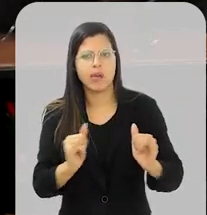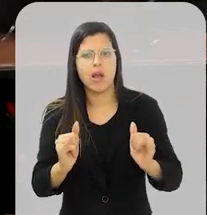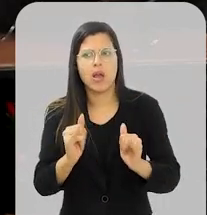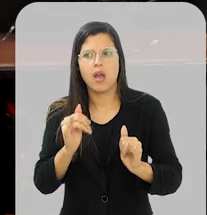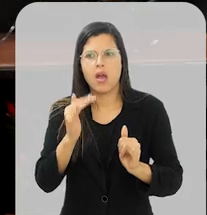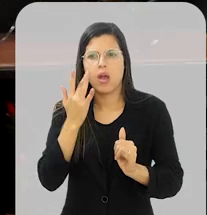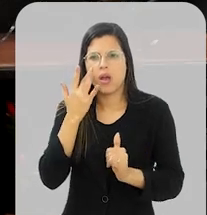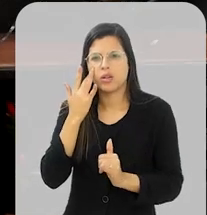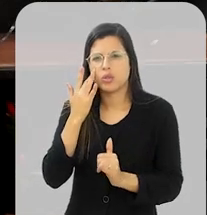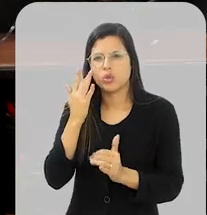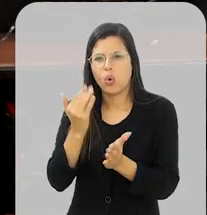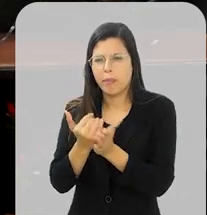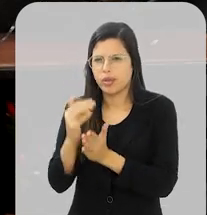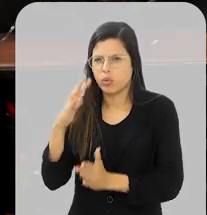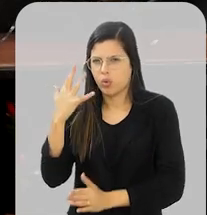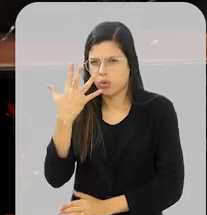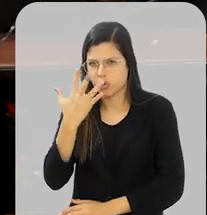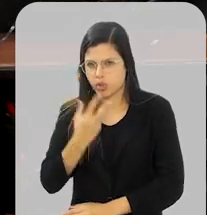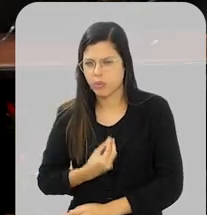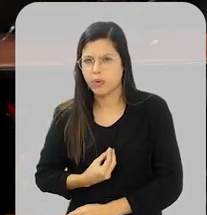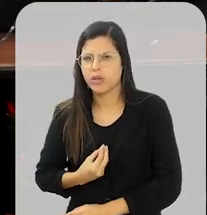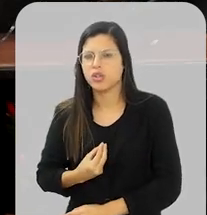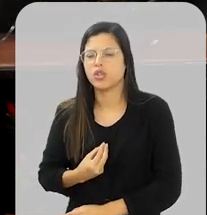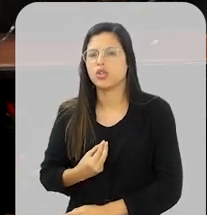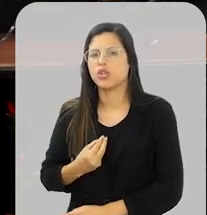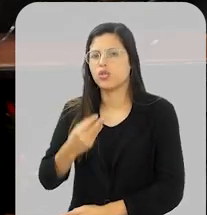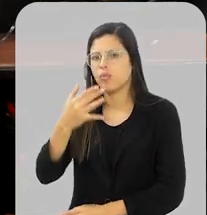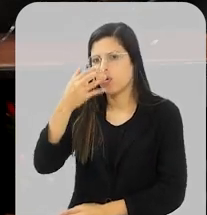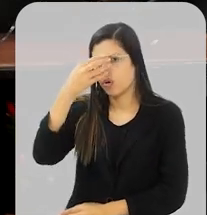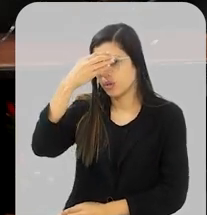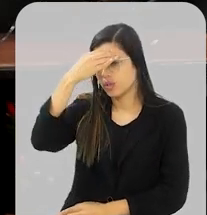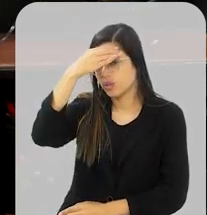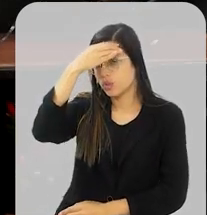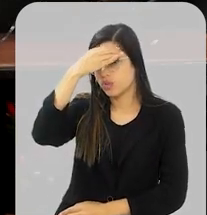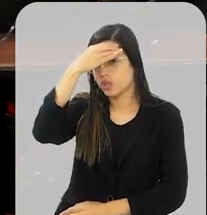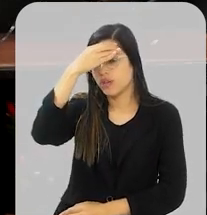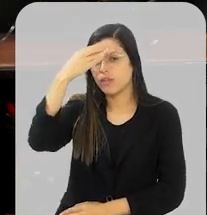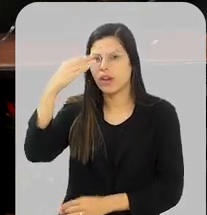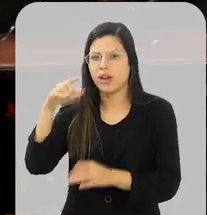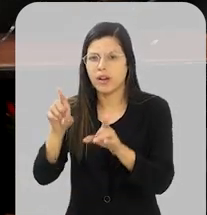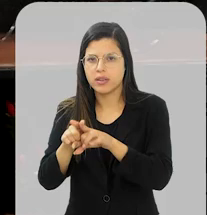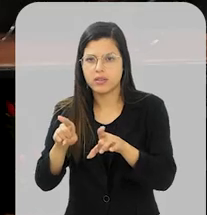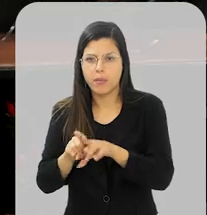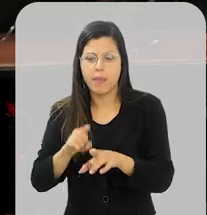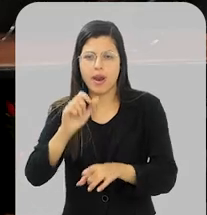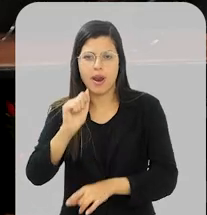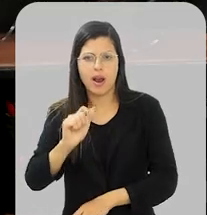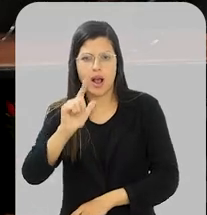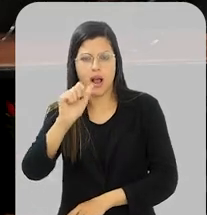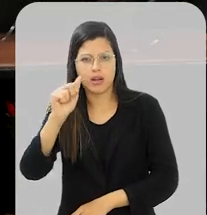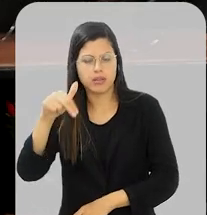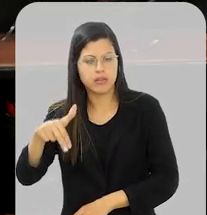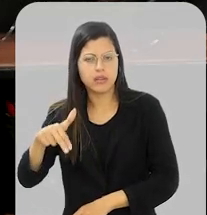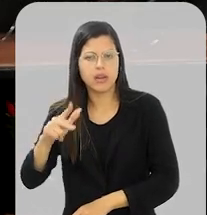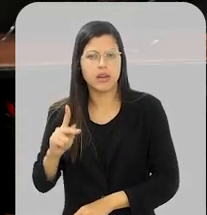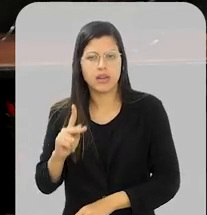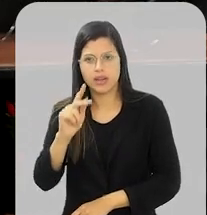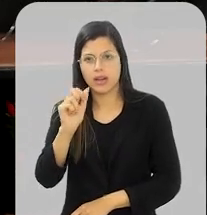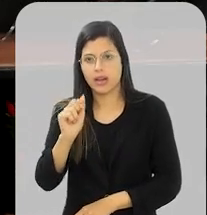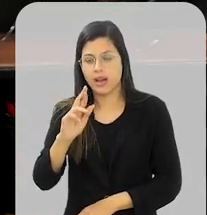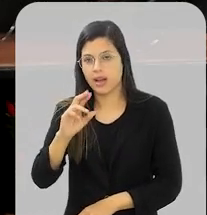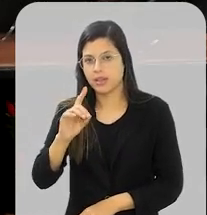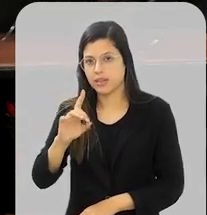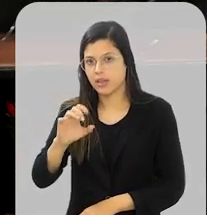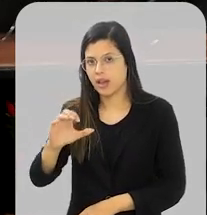que começou com o Espiritismo, na verdade? Chico Xavier, sim, Allan Kardec, sim. Os filmes,